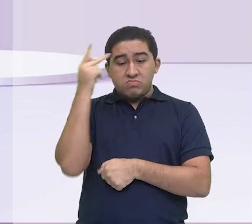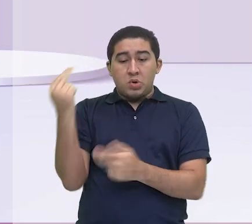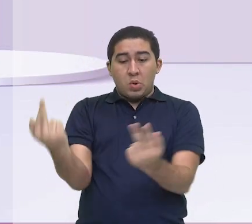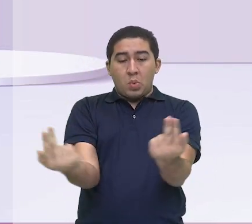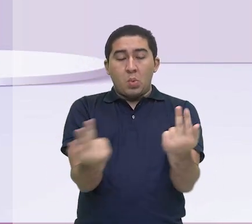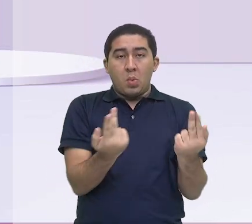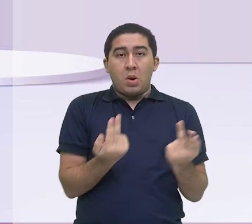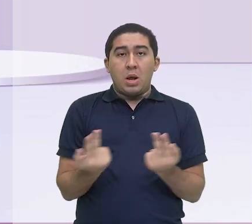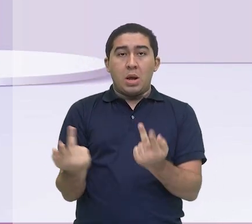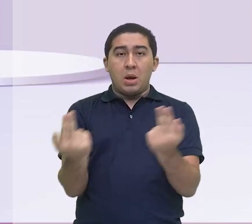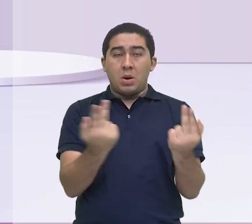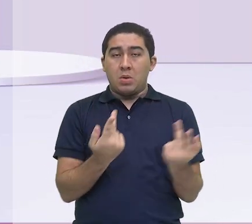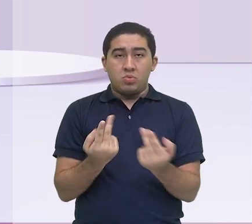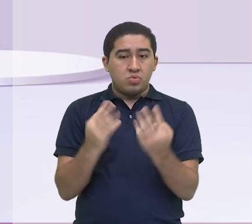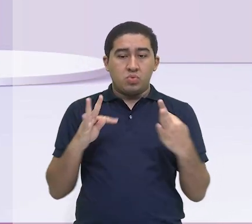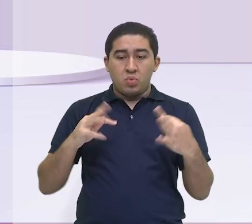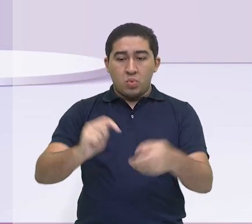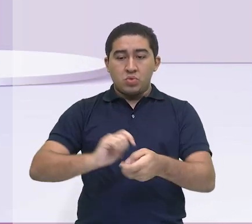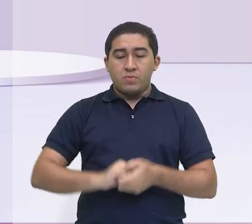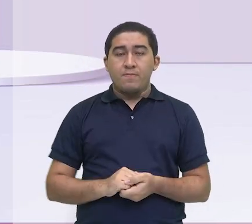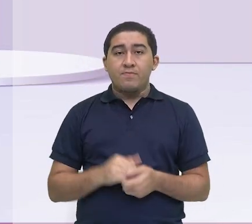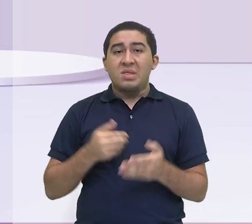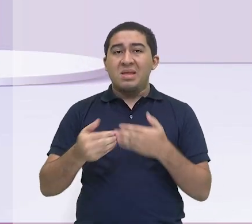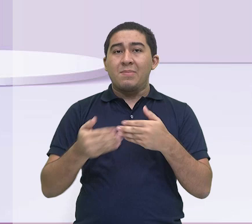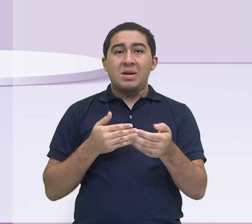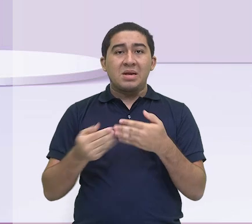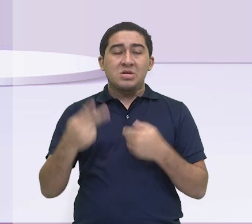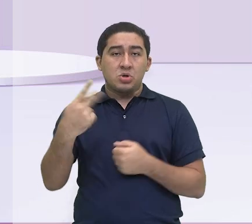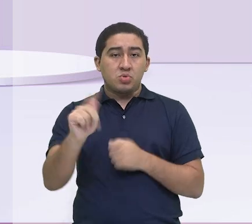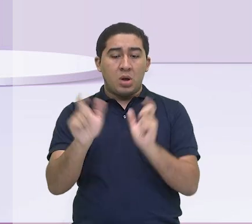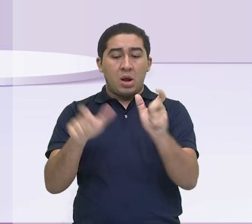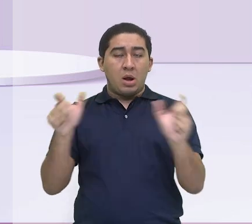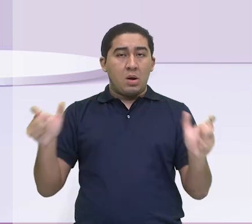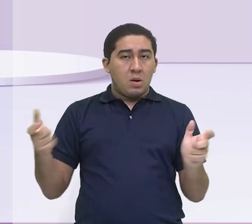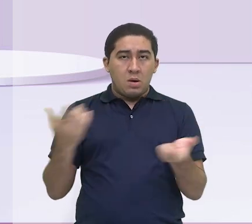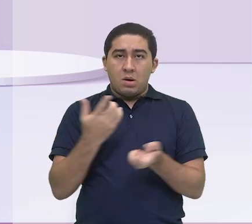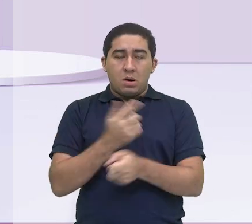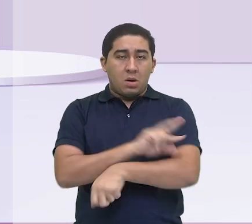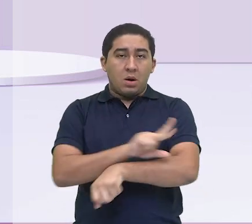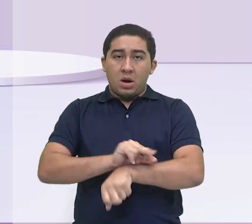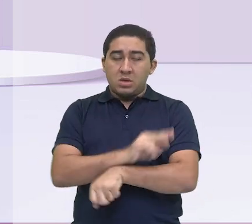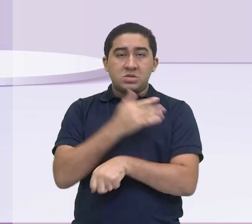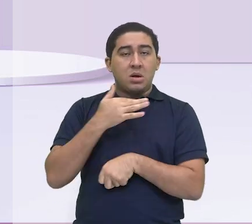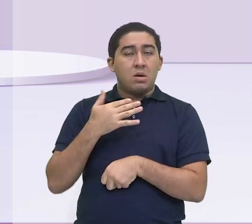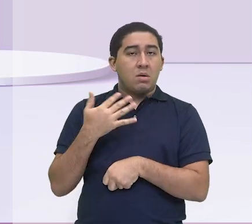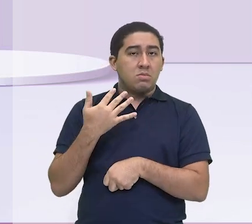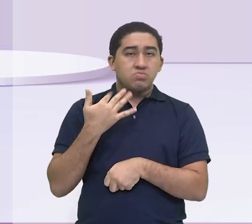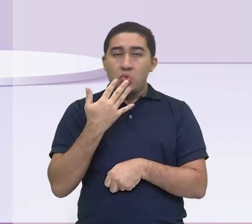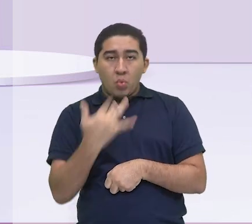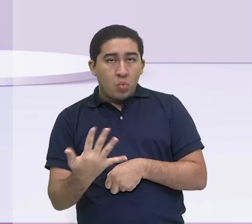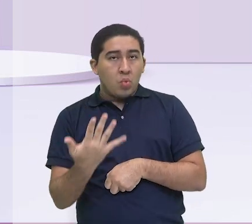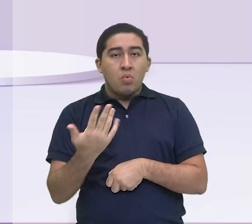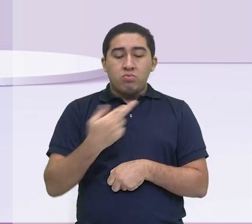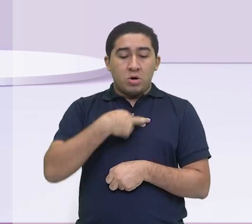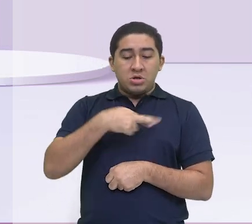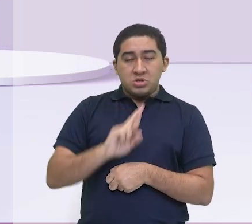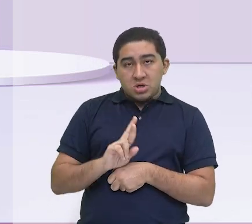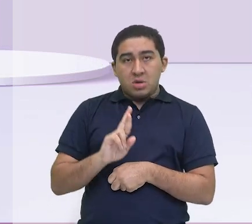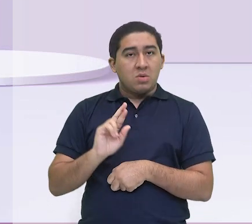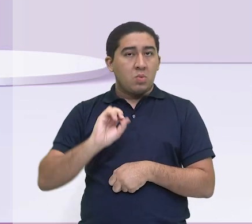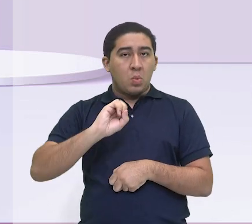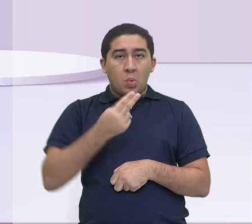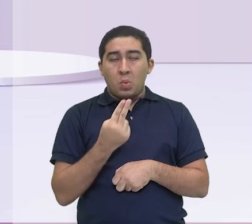o bem de todos, independente, né, da sua raça, da sua cor, da sua religião, da sua etnia.